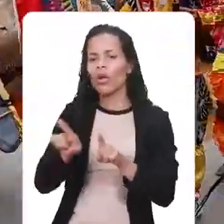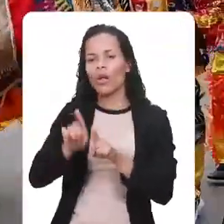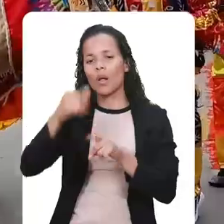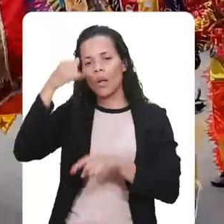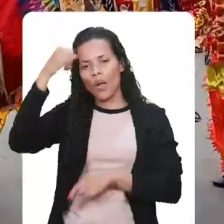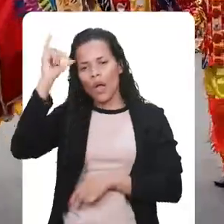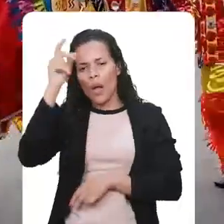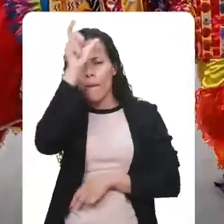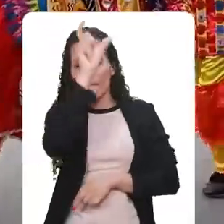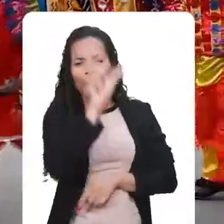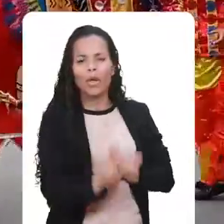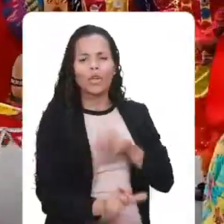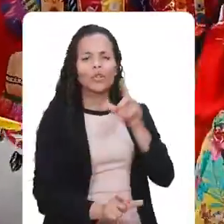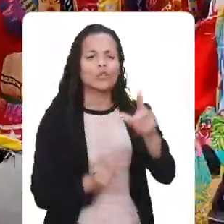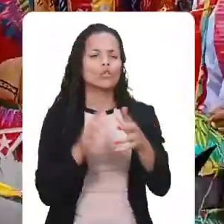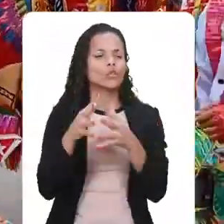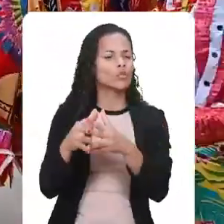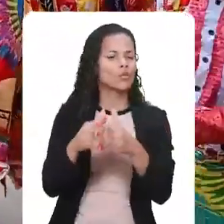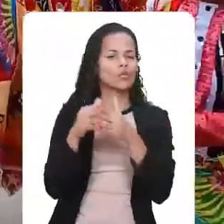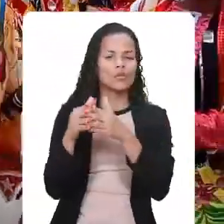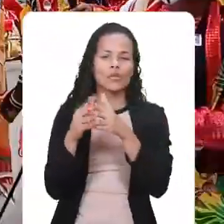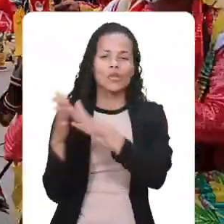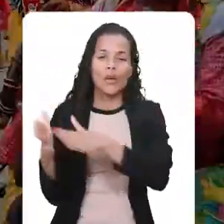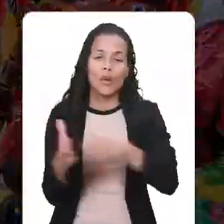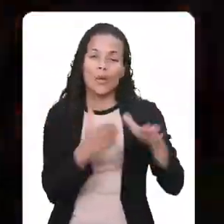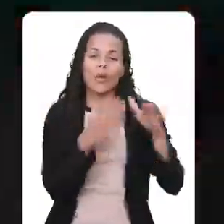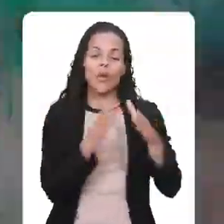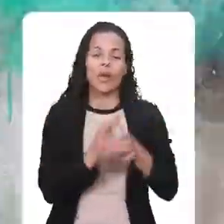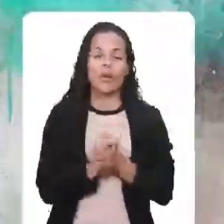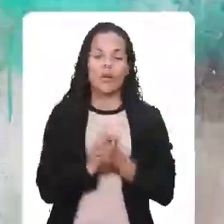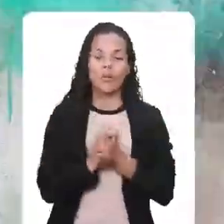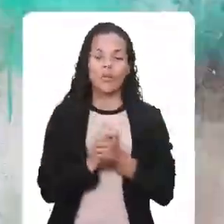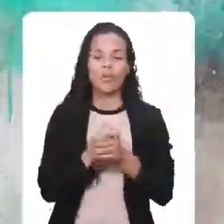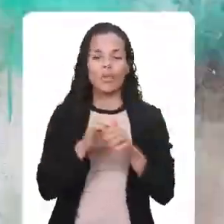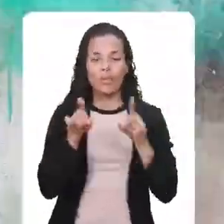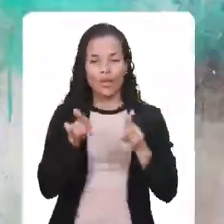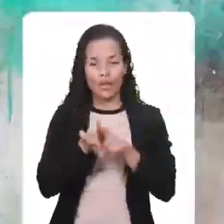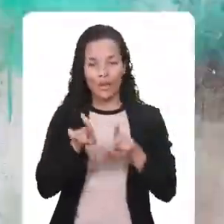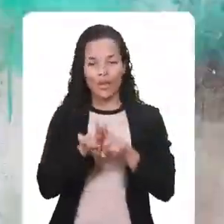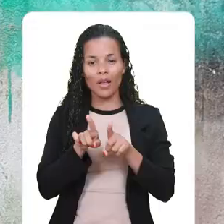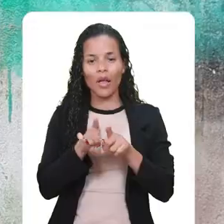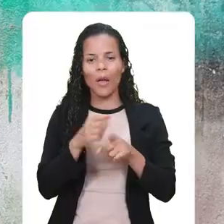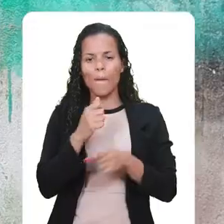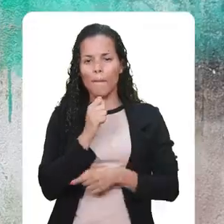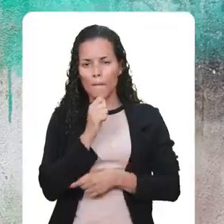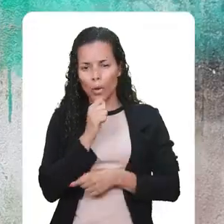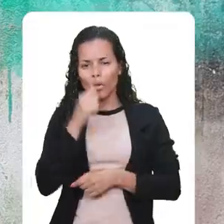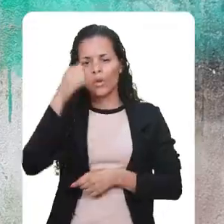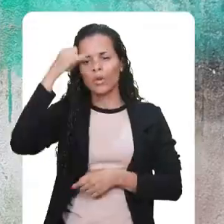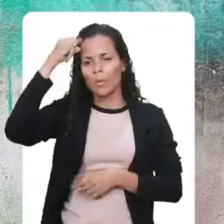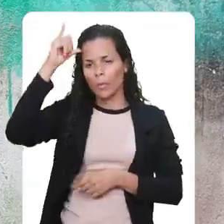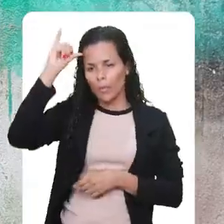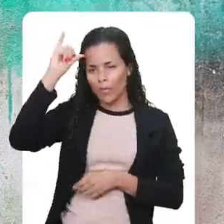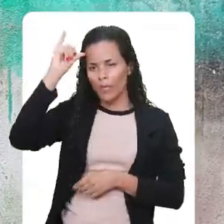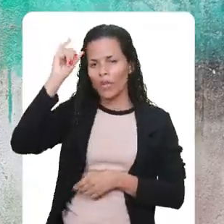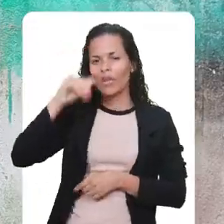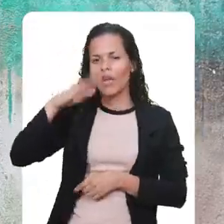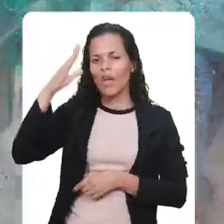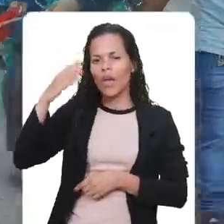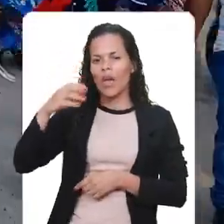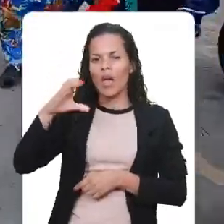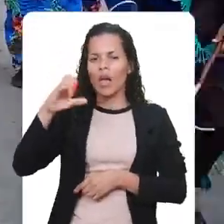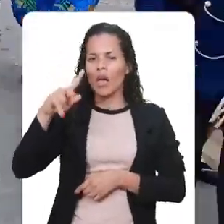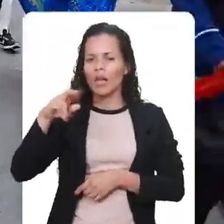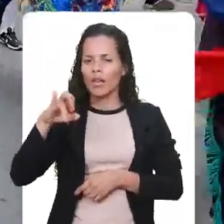os personagens inconfundíveis que formam as agremiações. O personagem do boi de buzina compõe muito, né? Porque tem a Caterina,